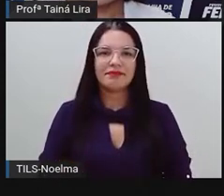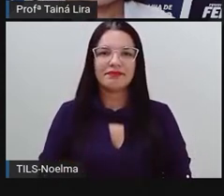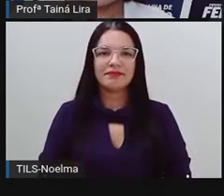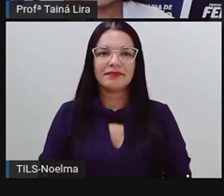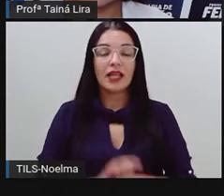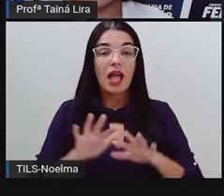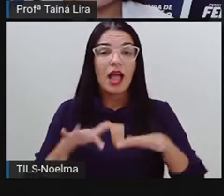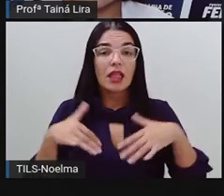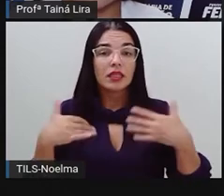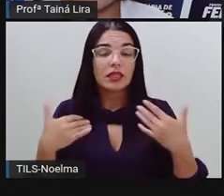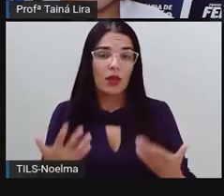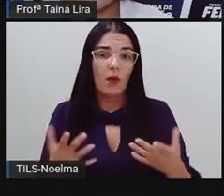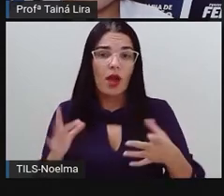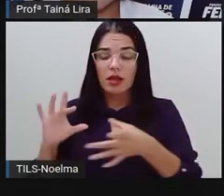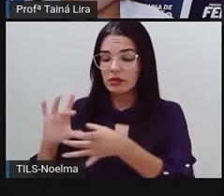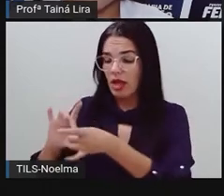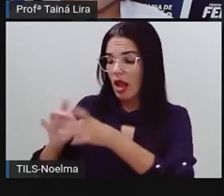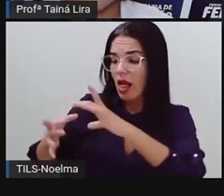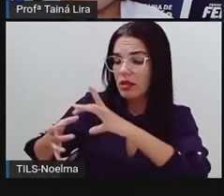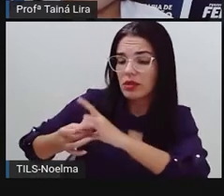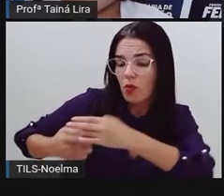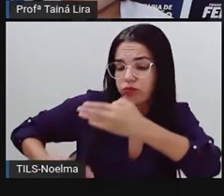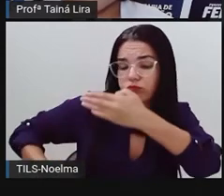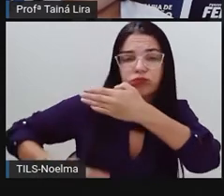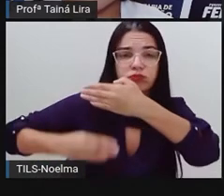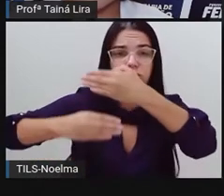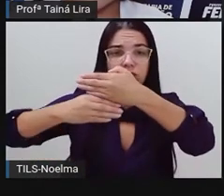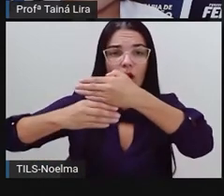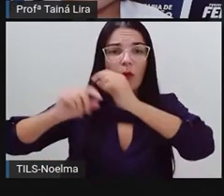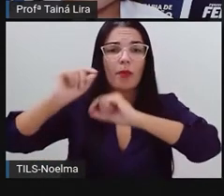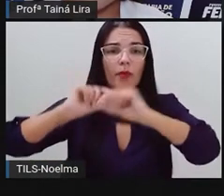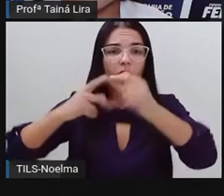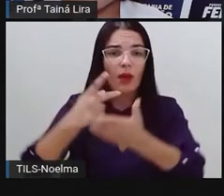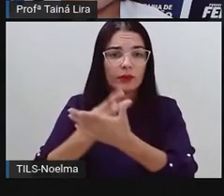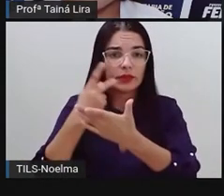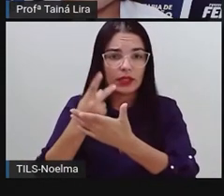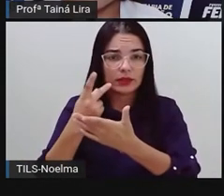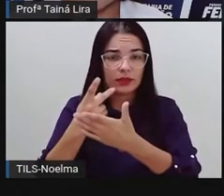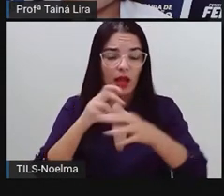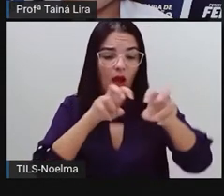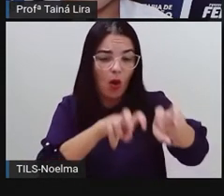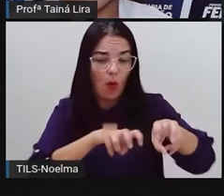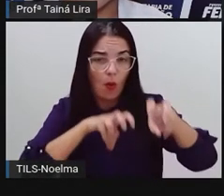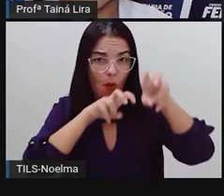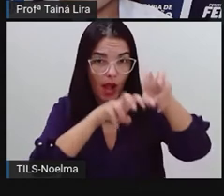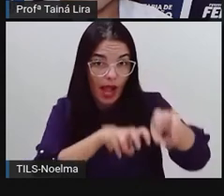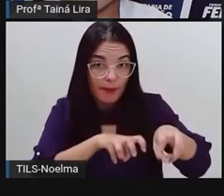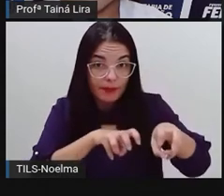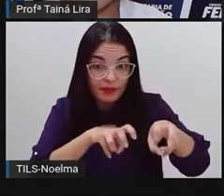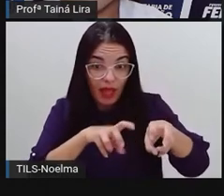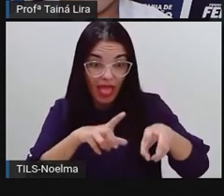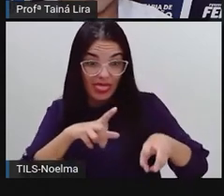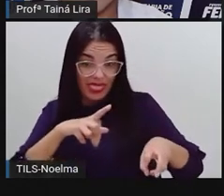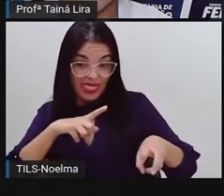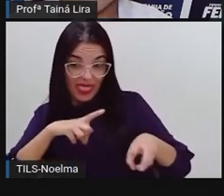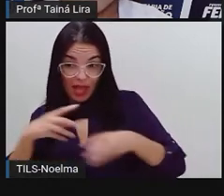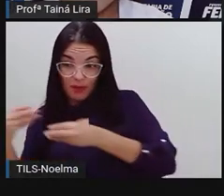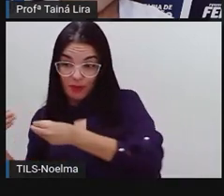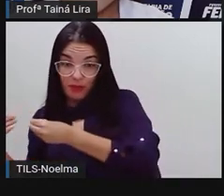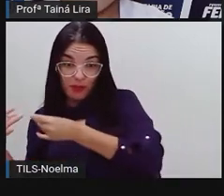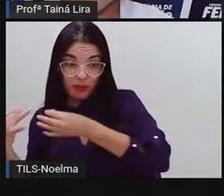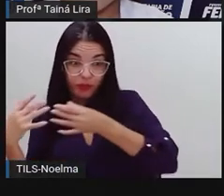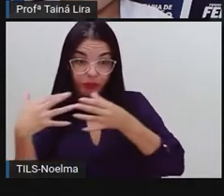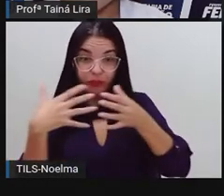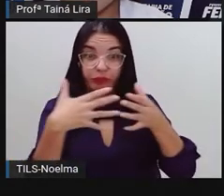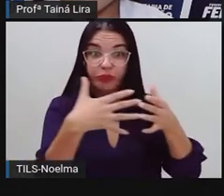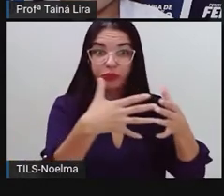nessa relação de interdependência o campo recebe da cidade de serviços que não existem O que são pouco afetados